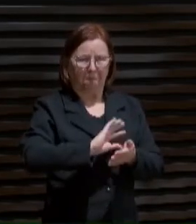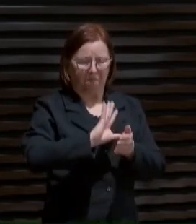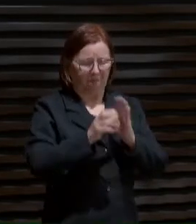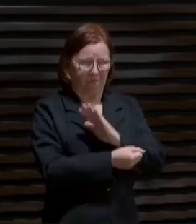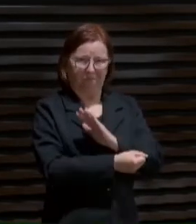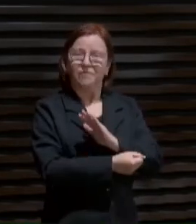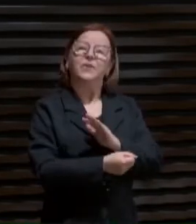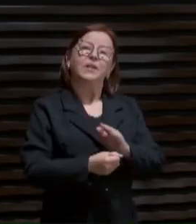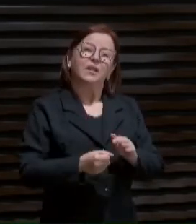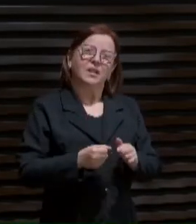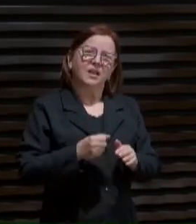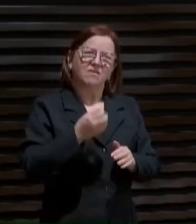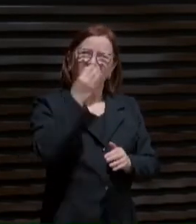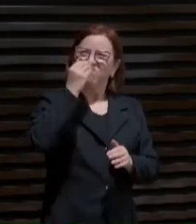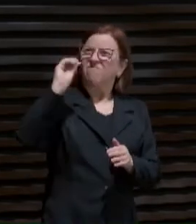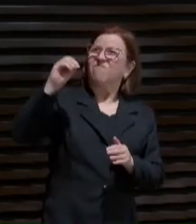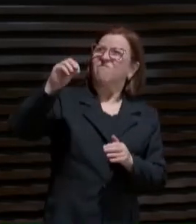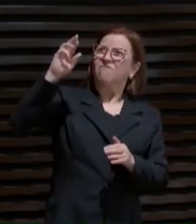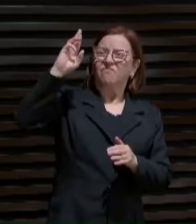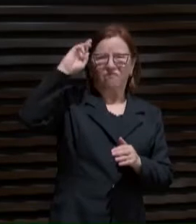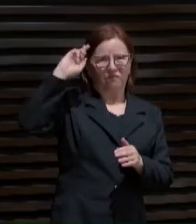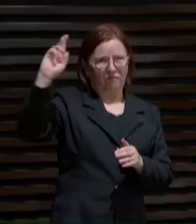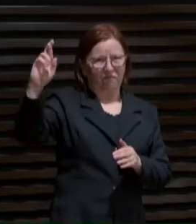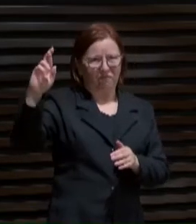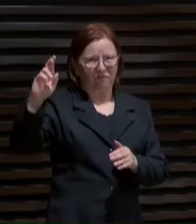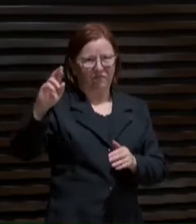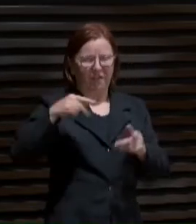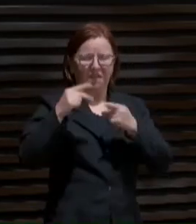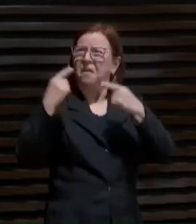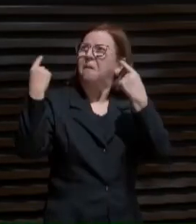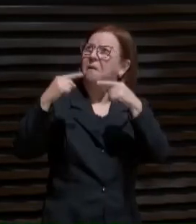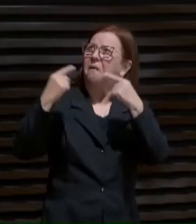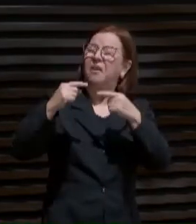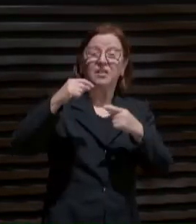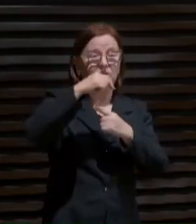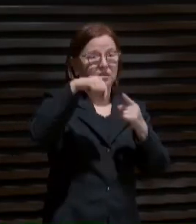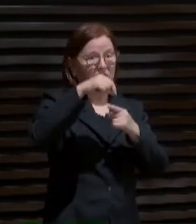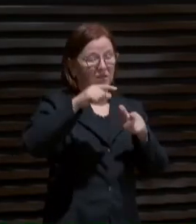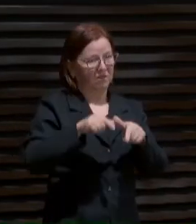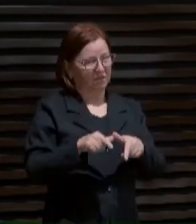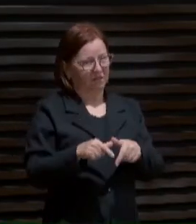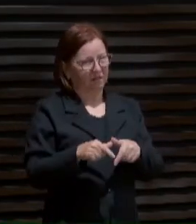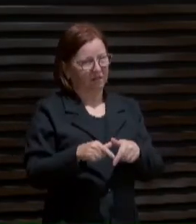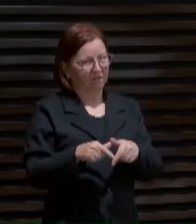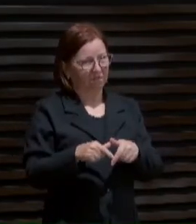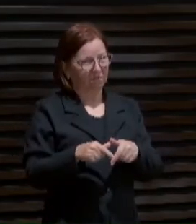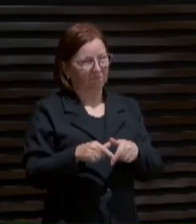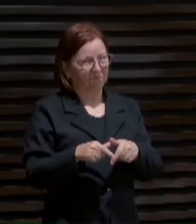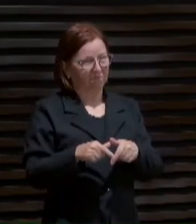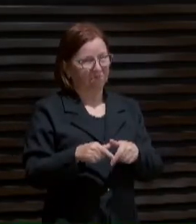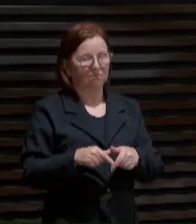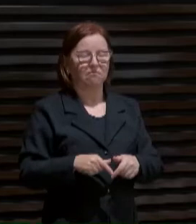o senhor blasfemaram do Santo de Israel voltaram para trás Oi e o